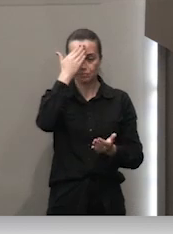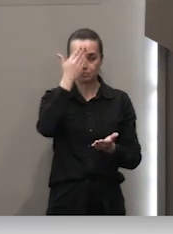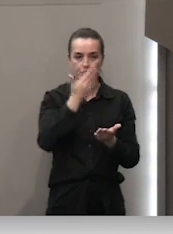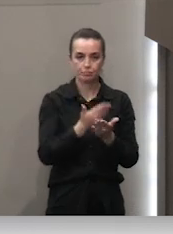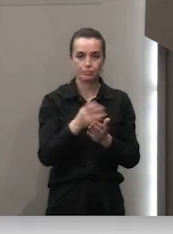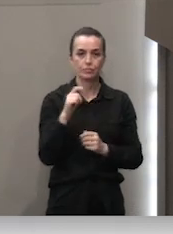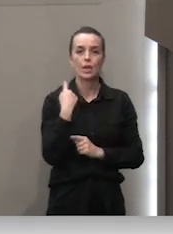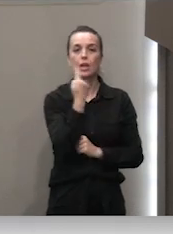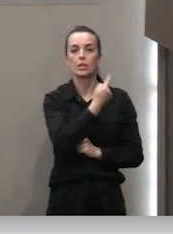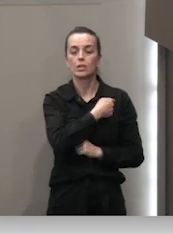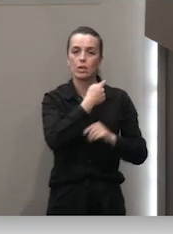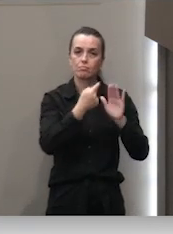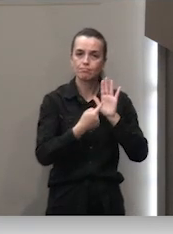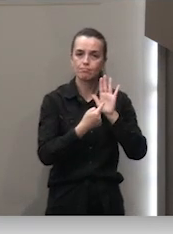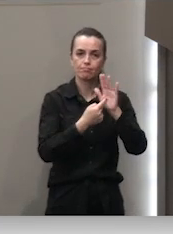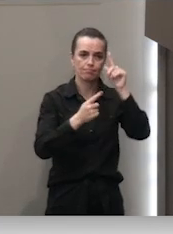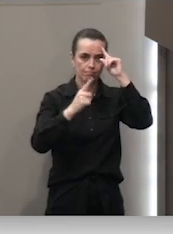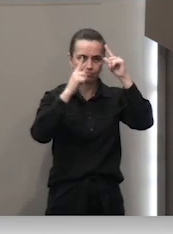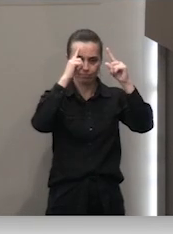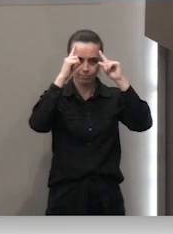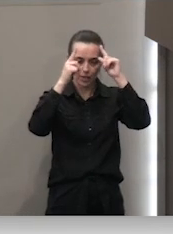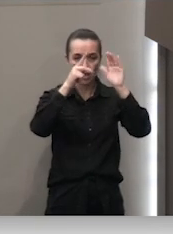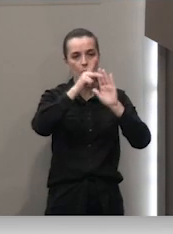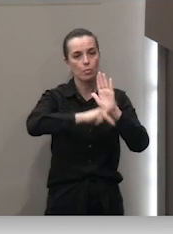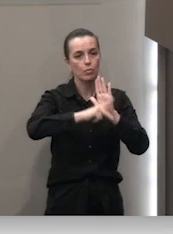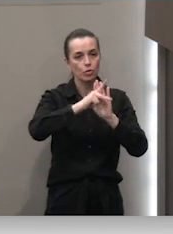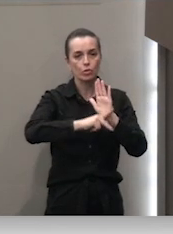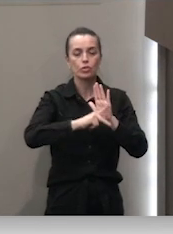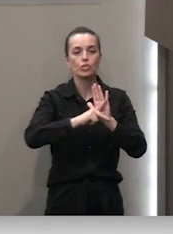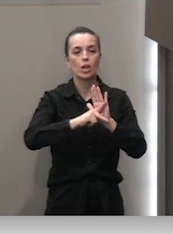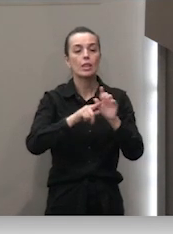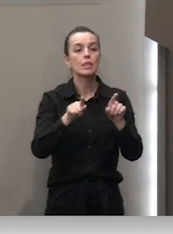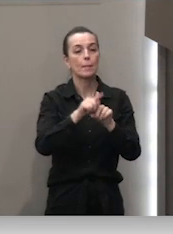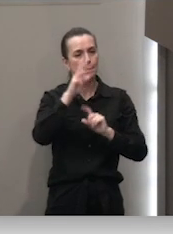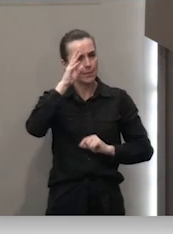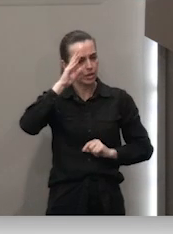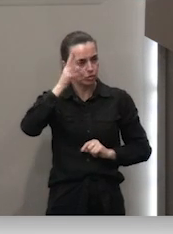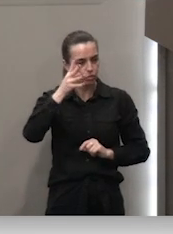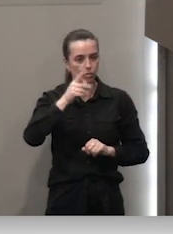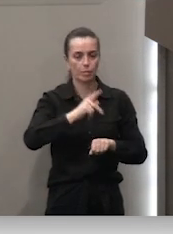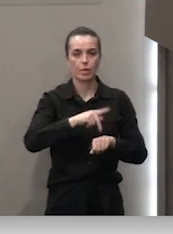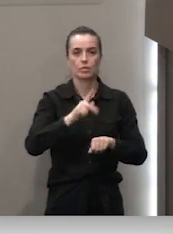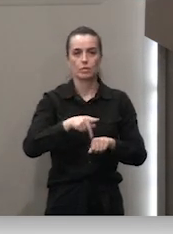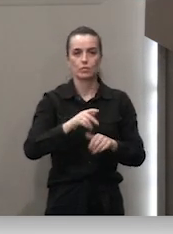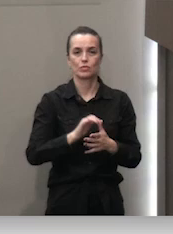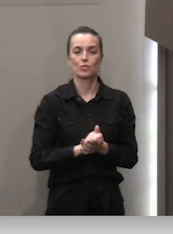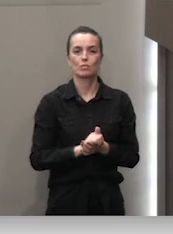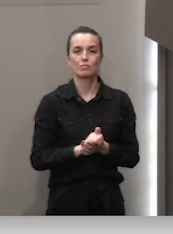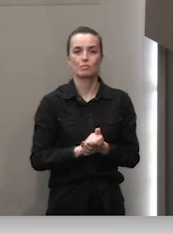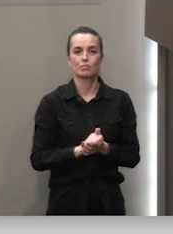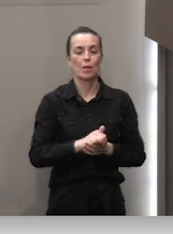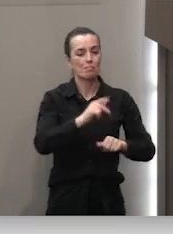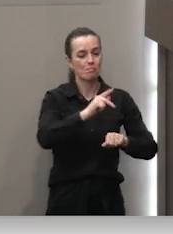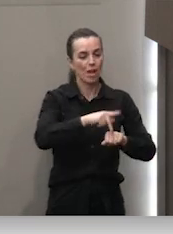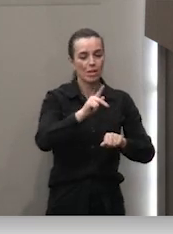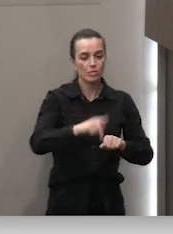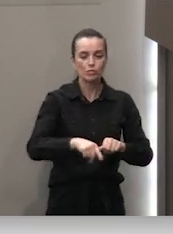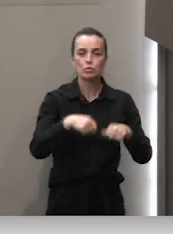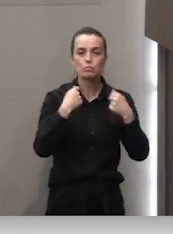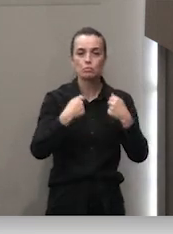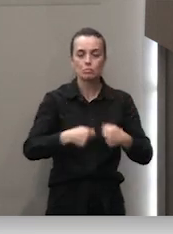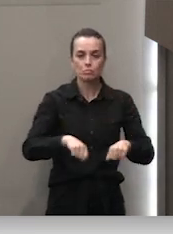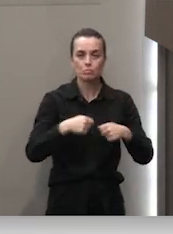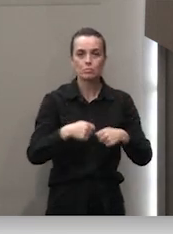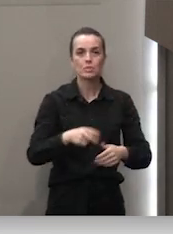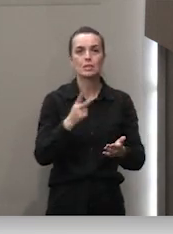vamos apresentar ideias, projetos e soluções para Passo Fundo. Passo Fundo tem que estar